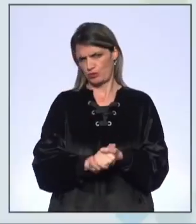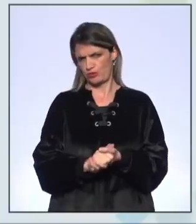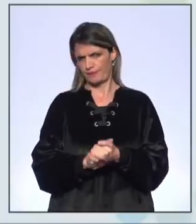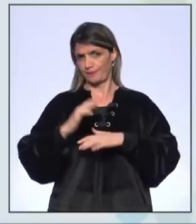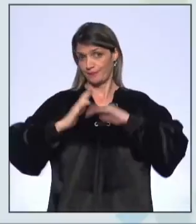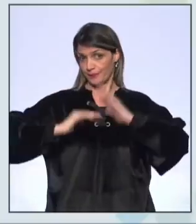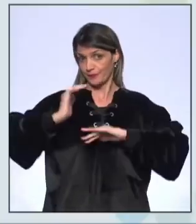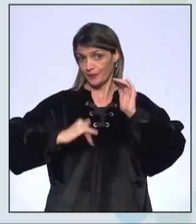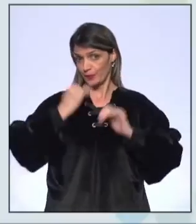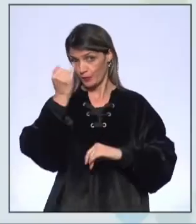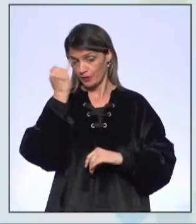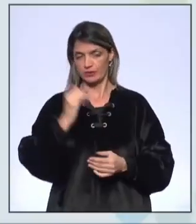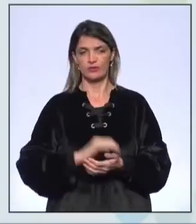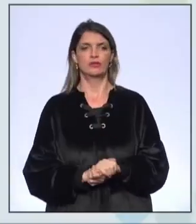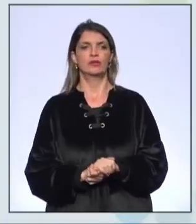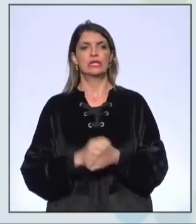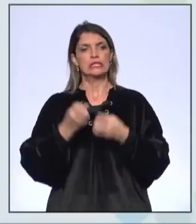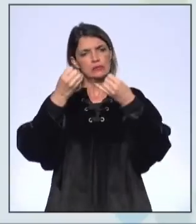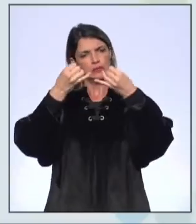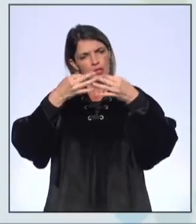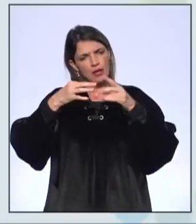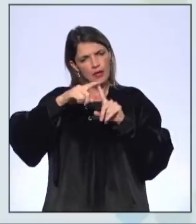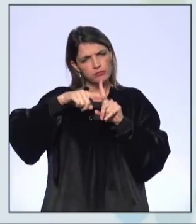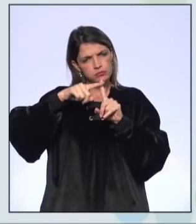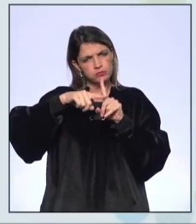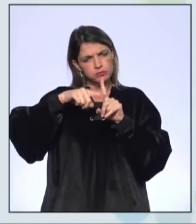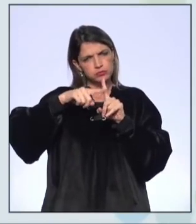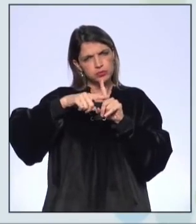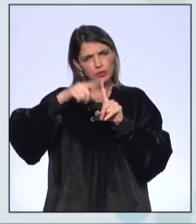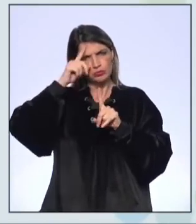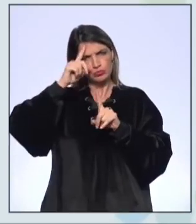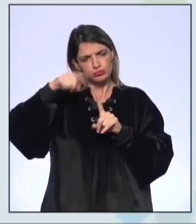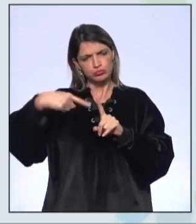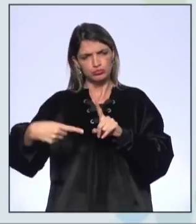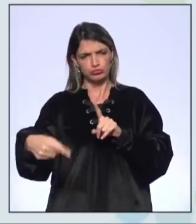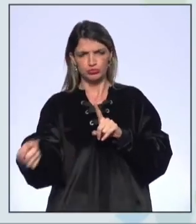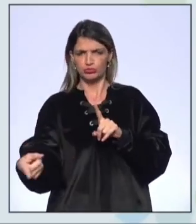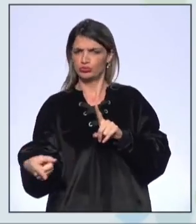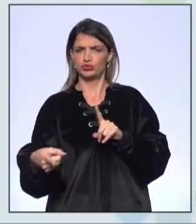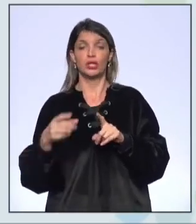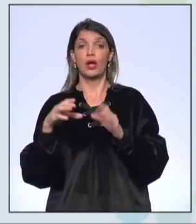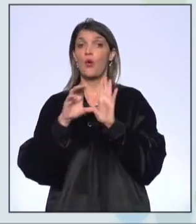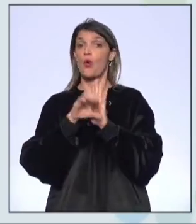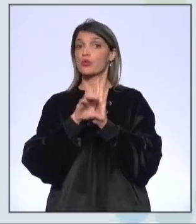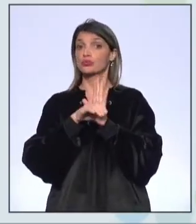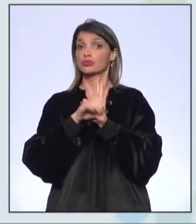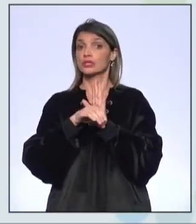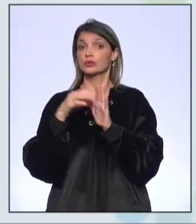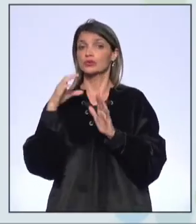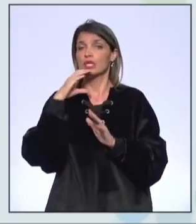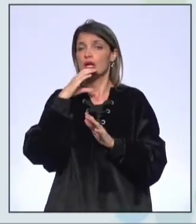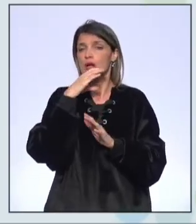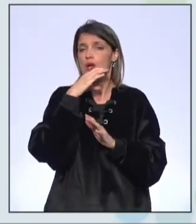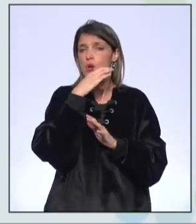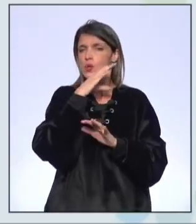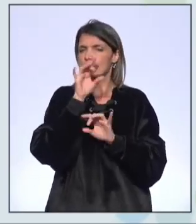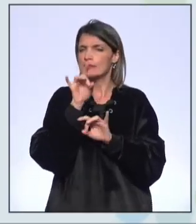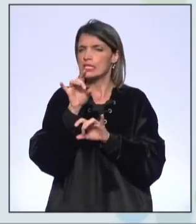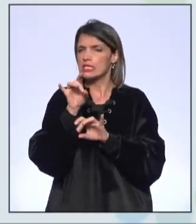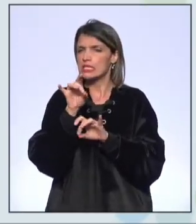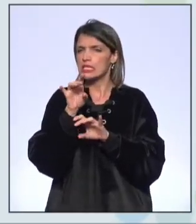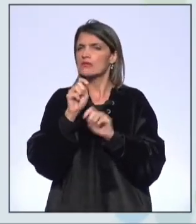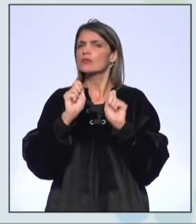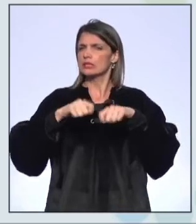Habilidade. Explicar os fenômenos térmicos cotidianos com base nos conceitos de calor específico,